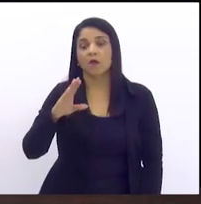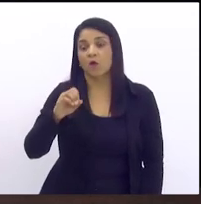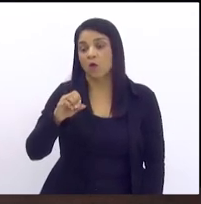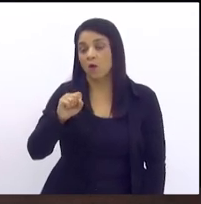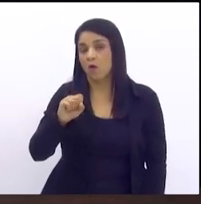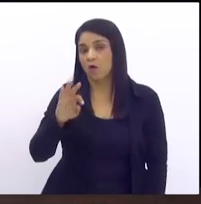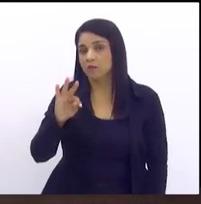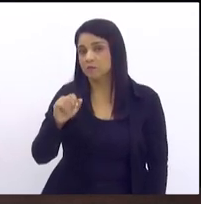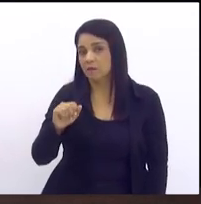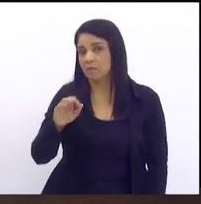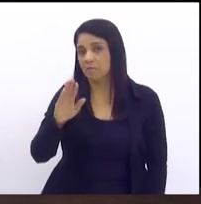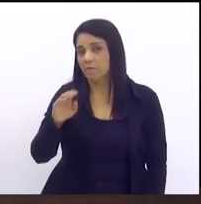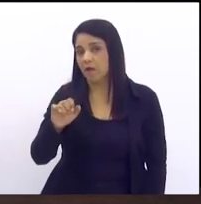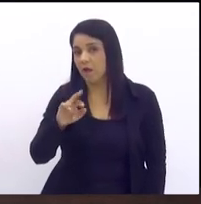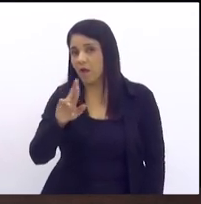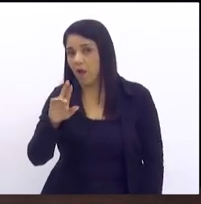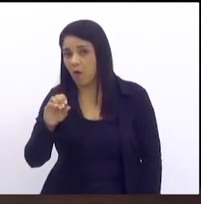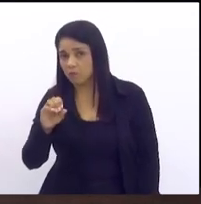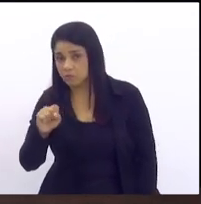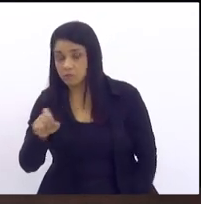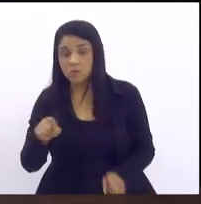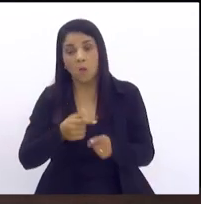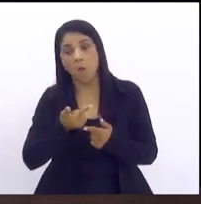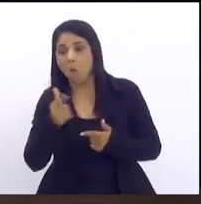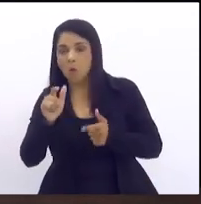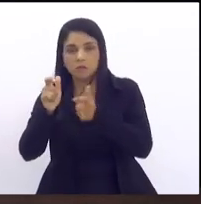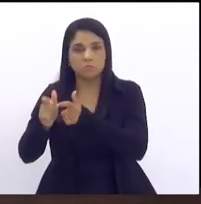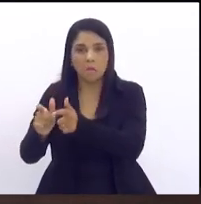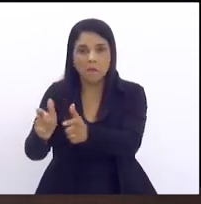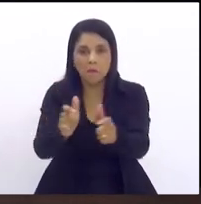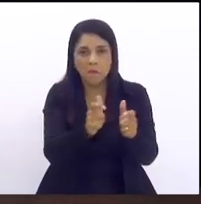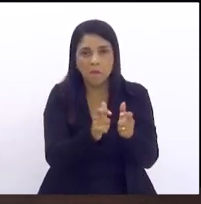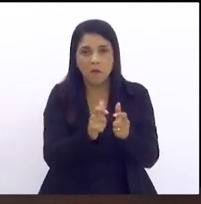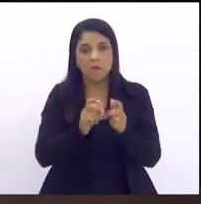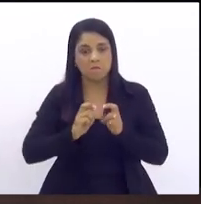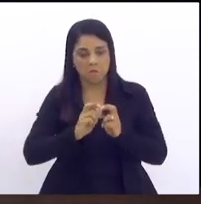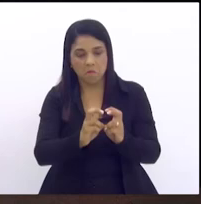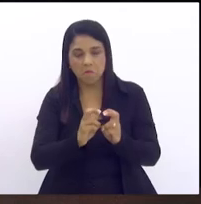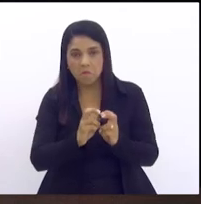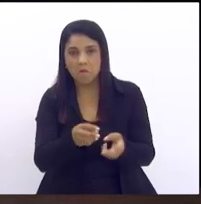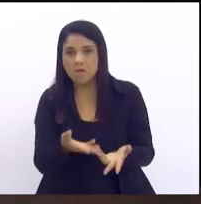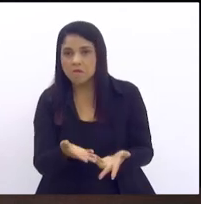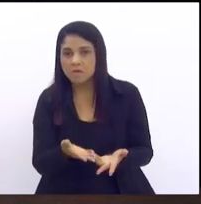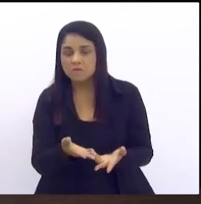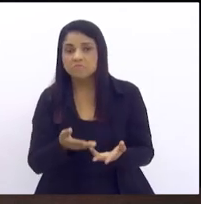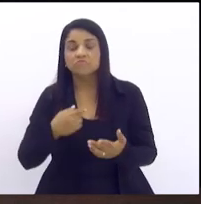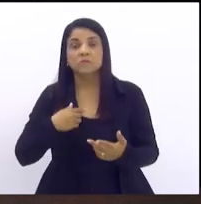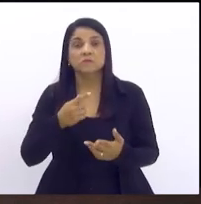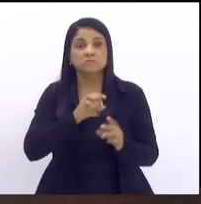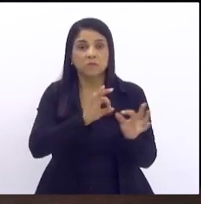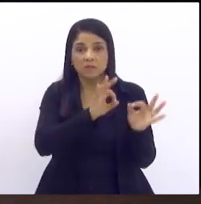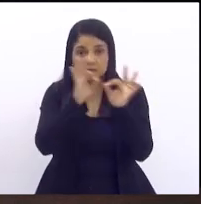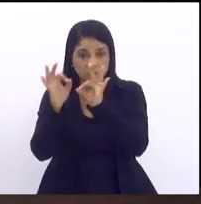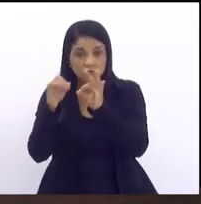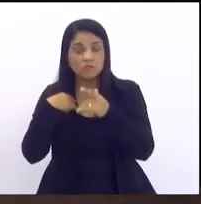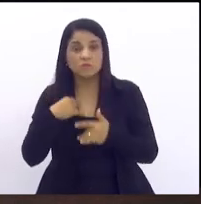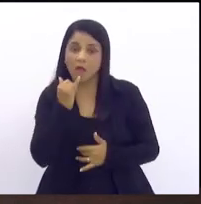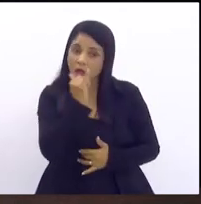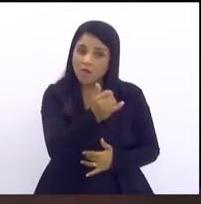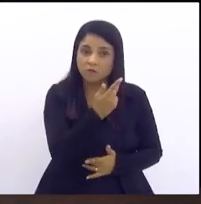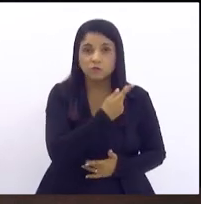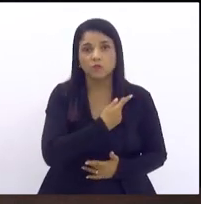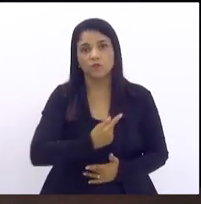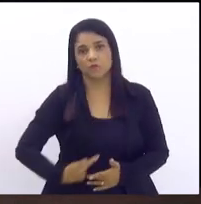da Supervia. Então, eu espero que o governador esteja assistindo alguém, reportando ao governador, o desespero da